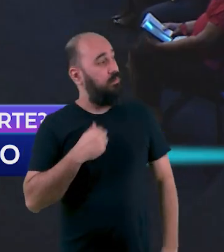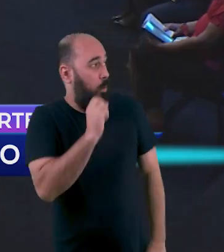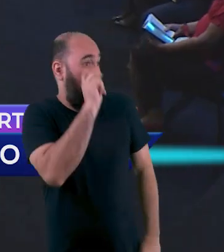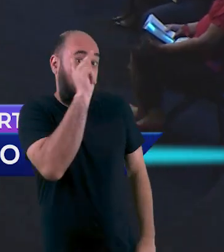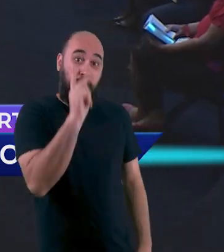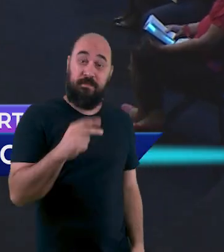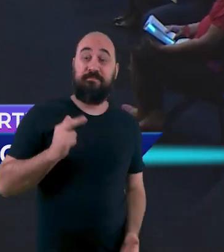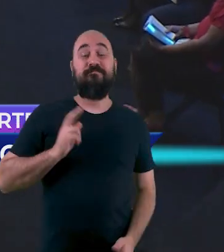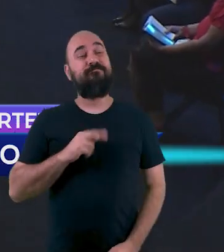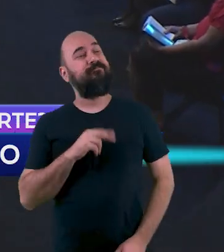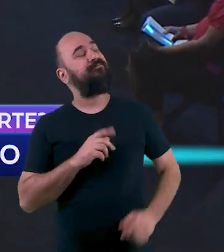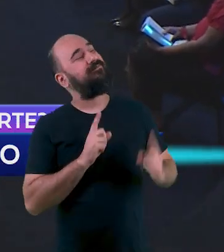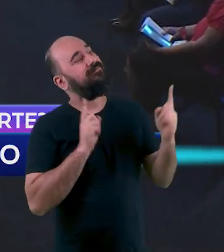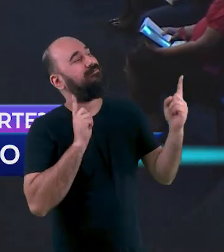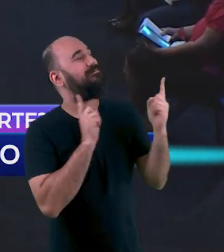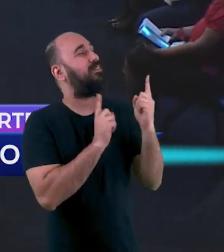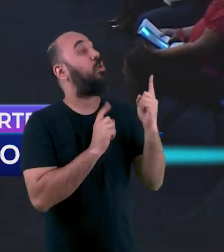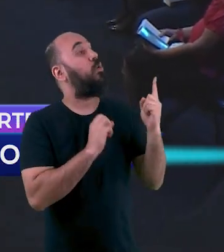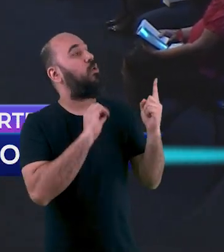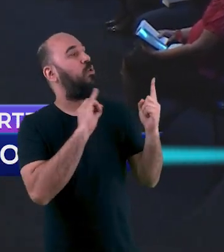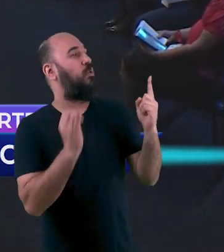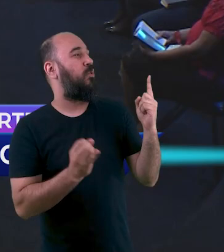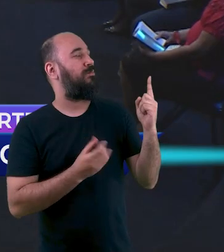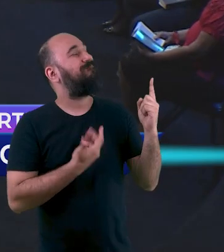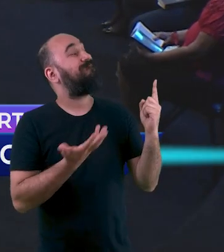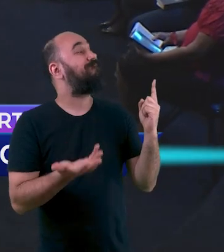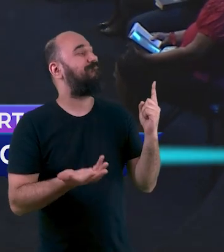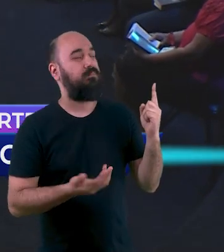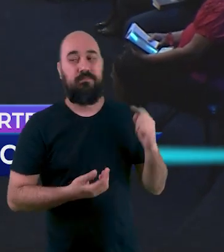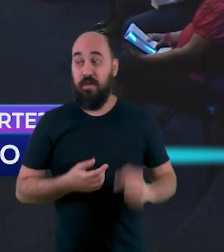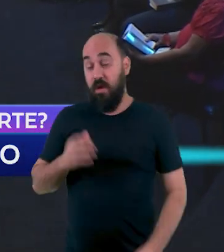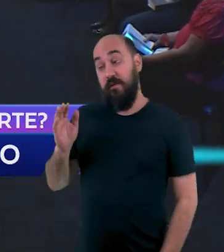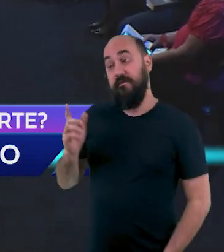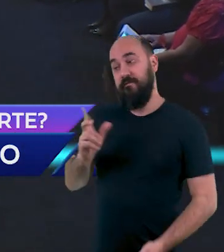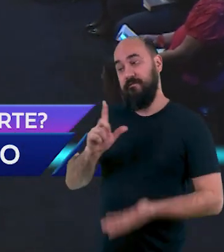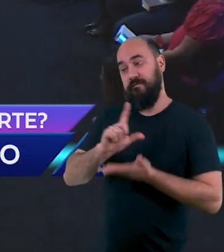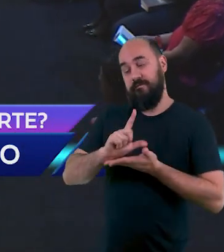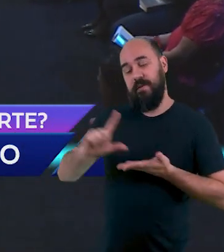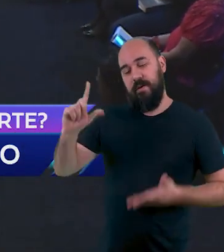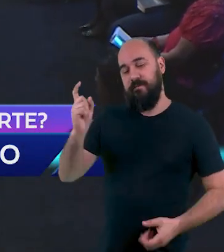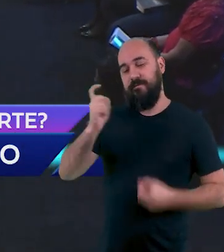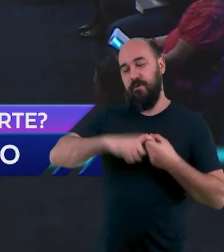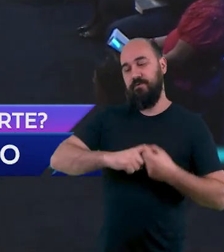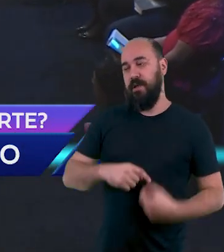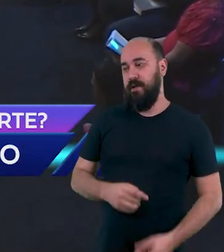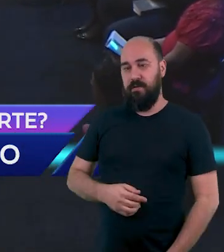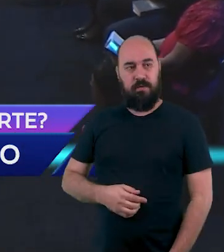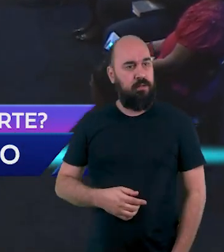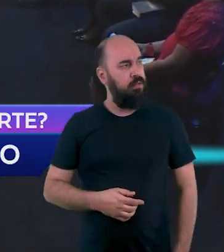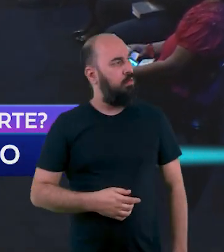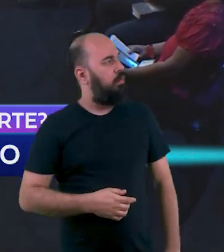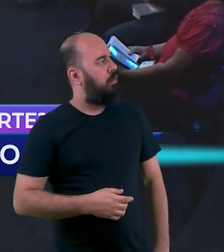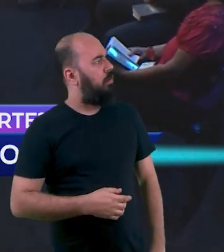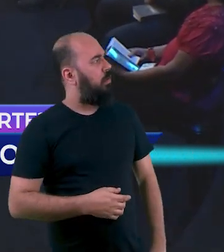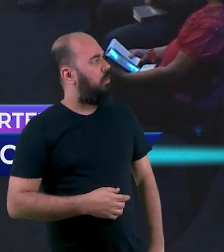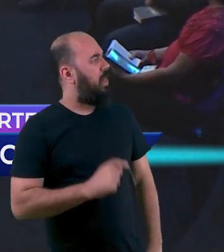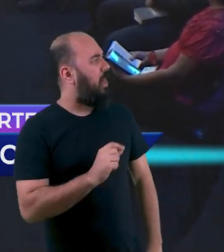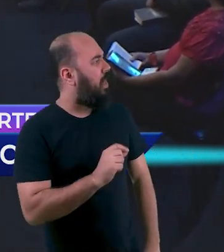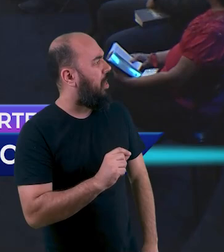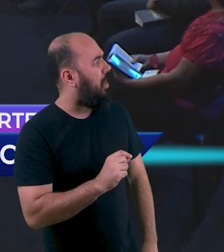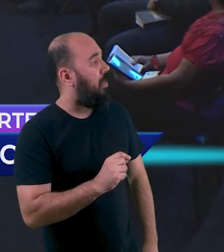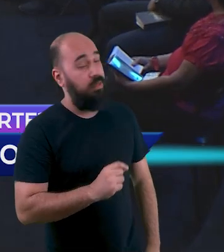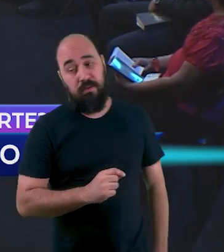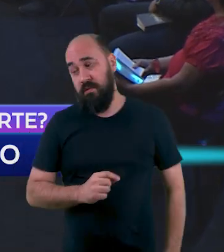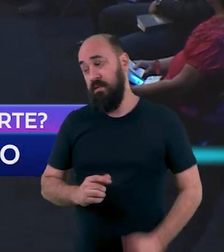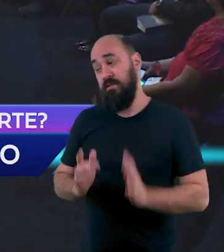Pois não, seu anjo. E o anjo fala assim, Lázaro, você vai ter que voltar lá para a terra. Por quê? Porque Jesus está lá na frente da tua sepultura,